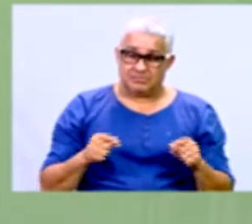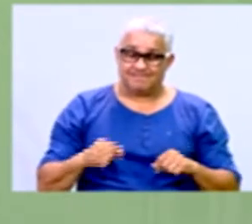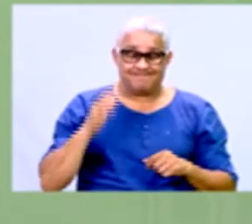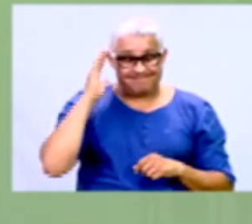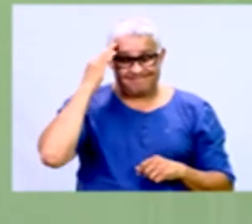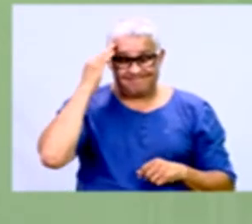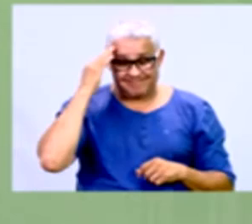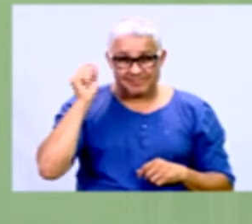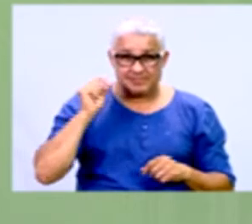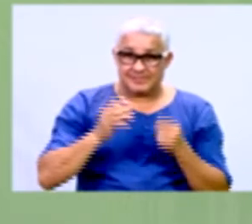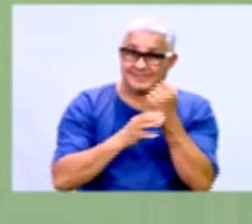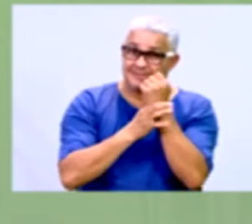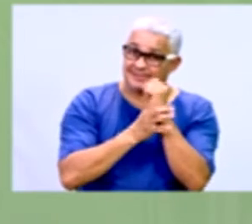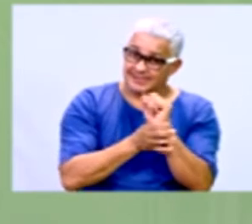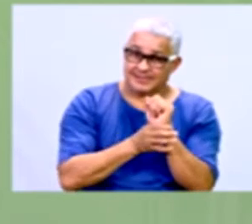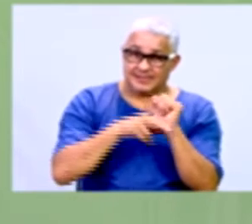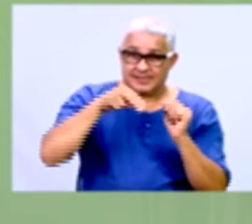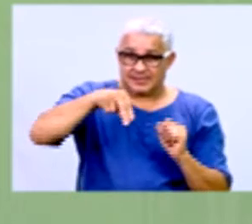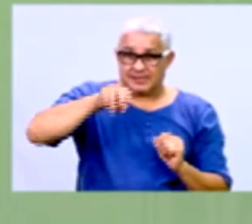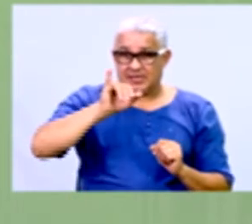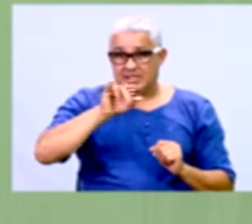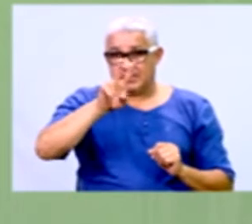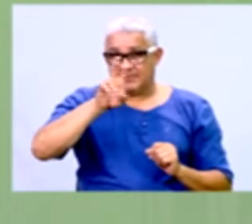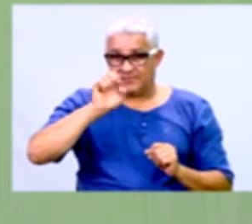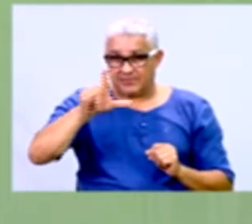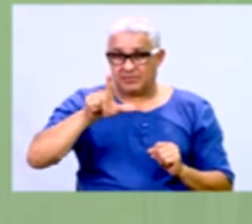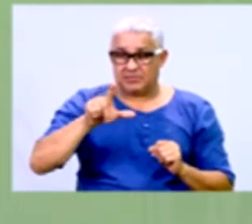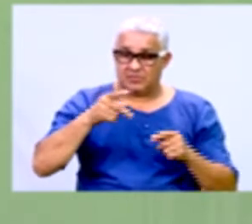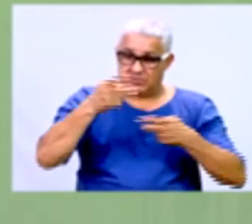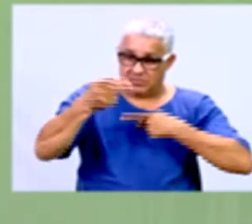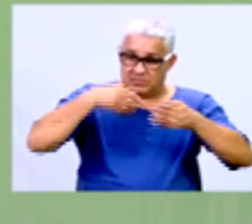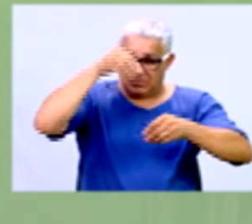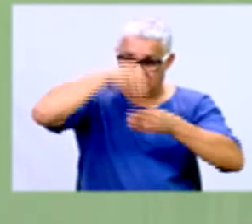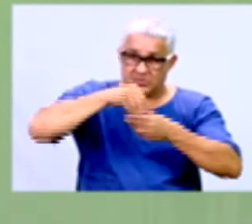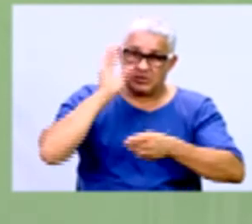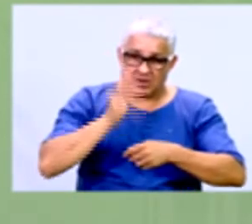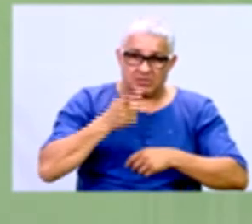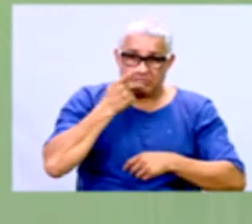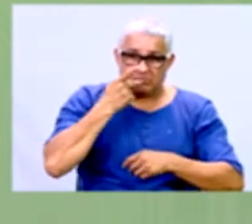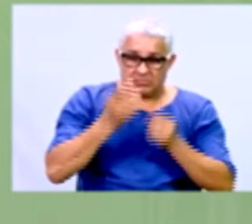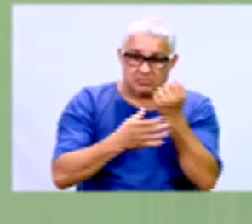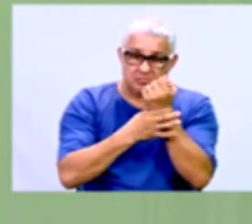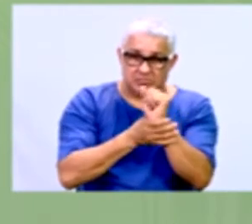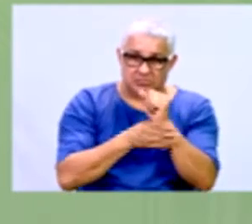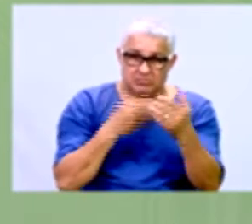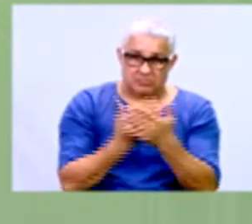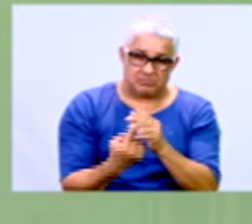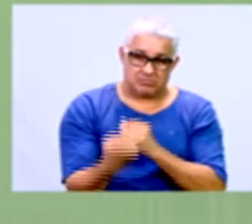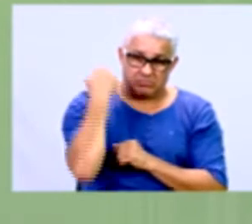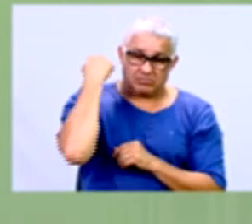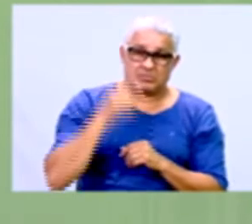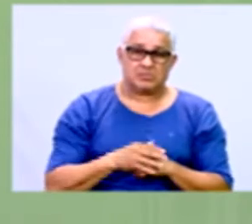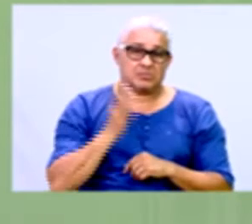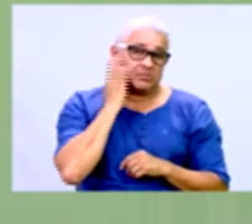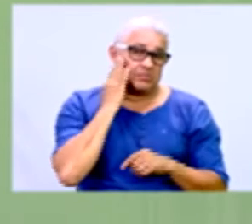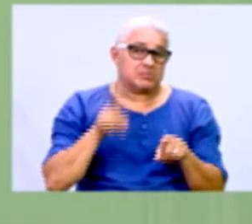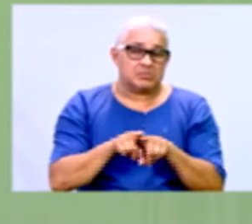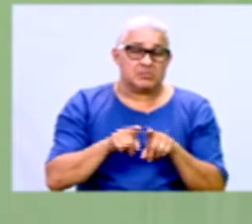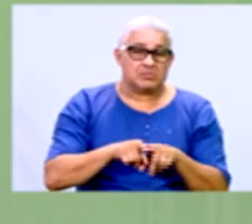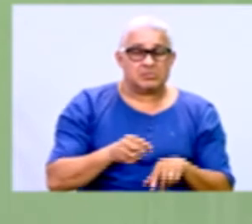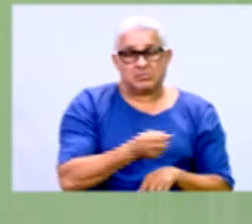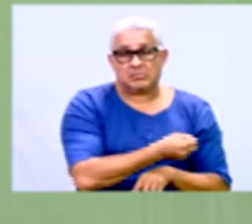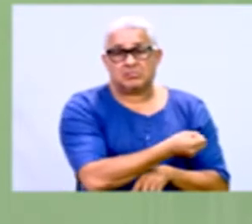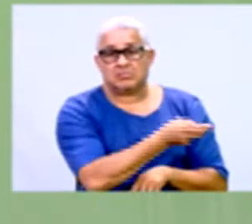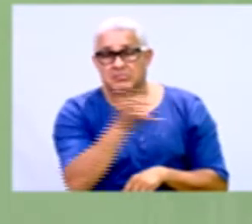entender o nível de segurança que se busca no projeto, viu? Isso aqui a gente já falou um pouquinho de segurança na aula anterior, né? E saber quais tipos de